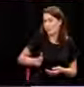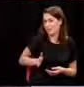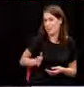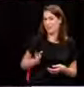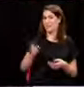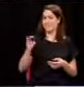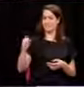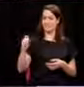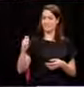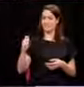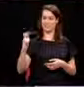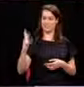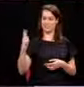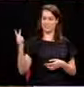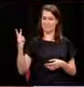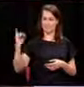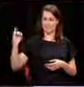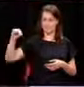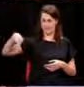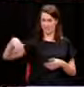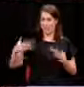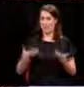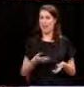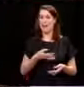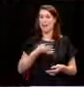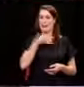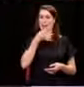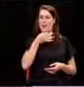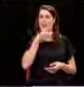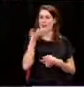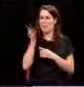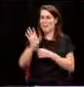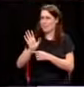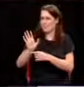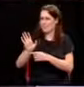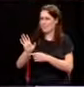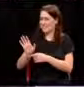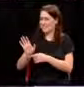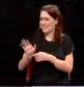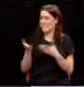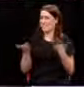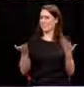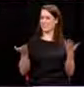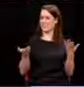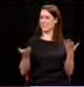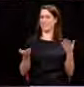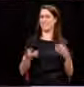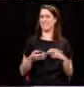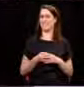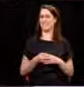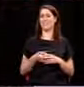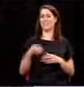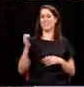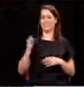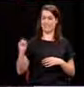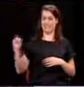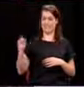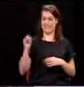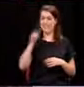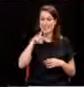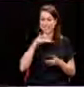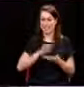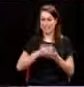Passatempo. passatempo que a Ok. Servine Então já há exemplos práticos. já existe Já, já. um exemplo prático. A Servine depois o Nuno